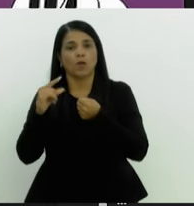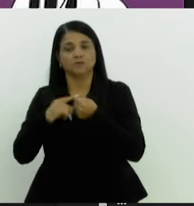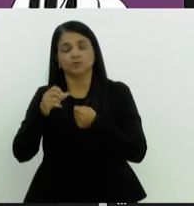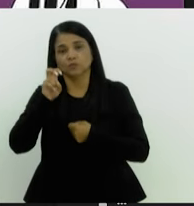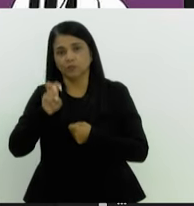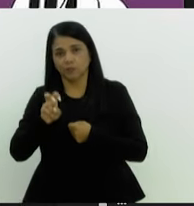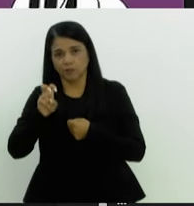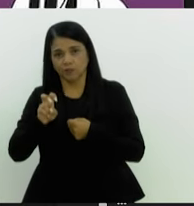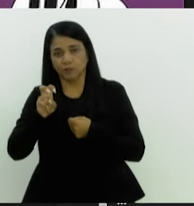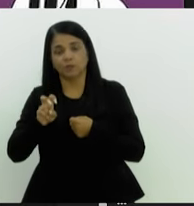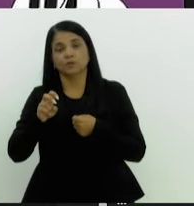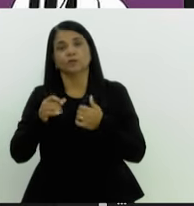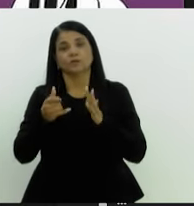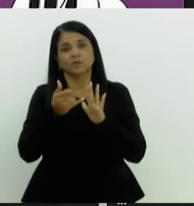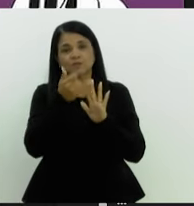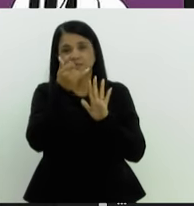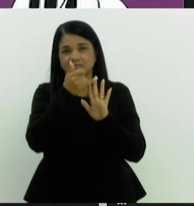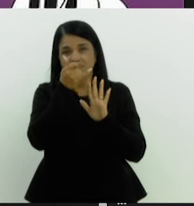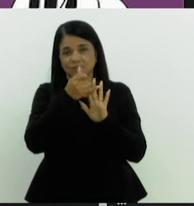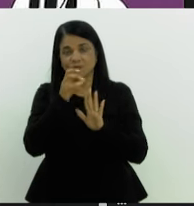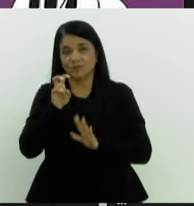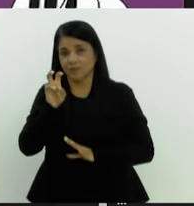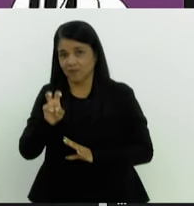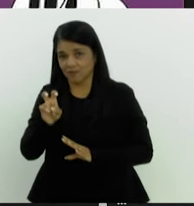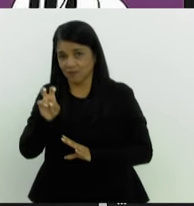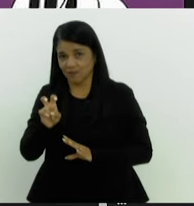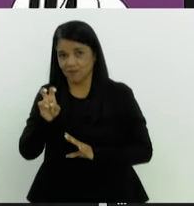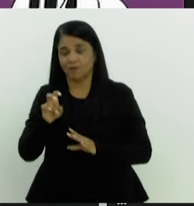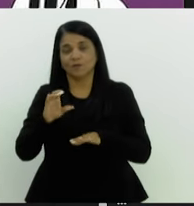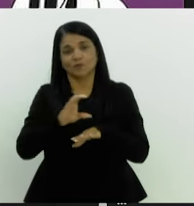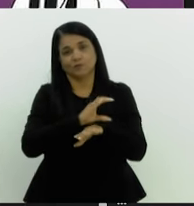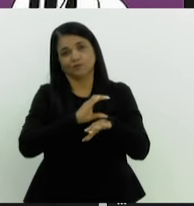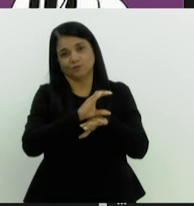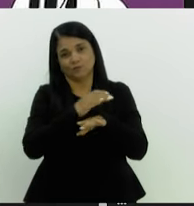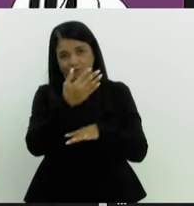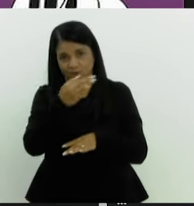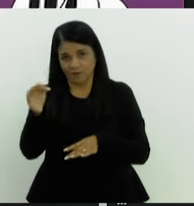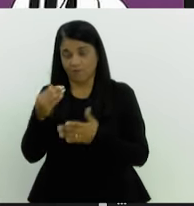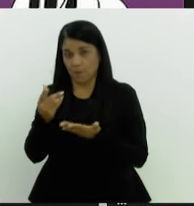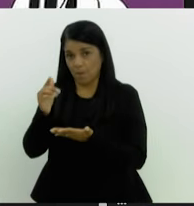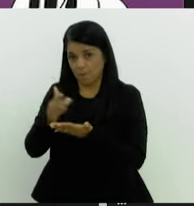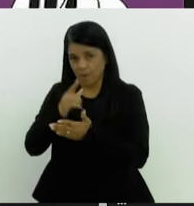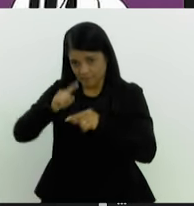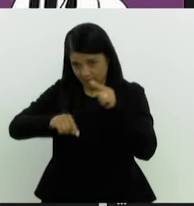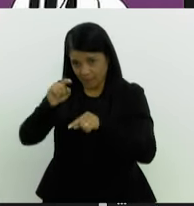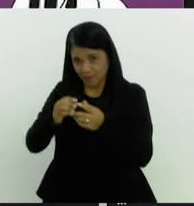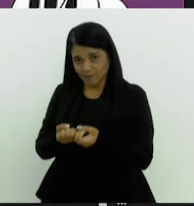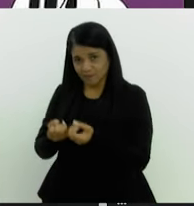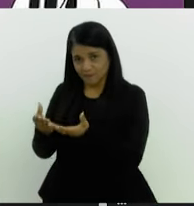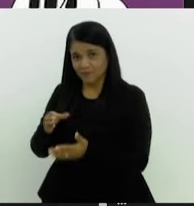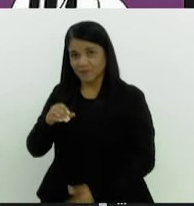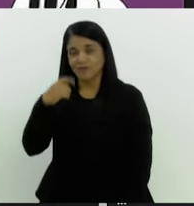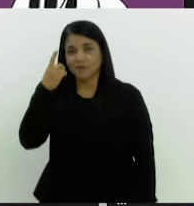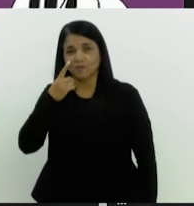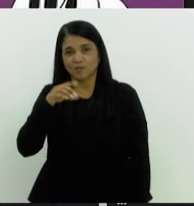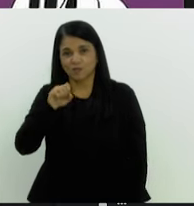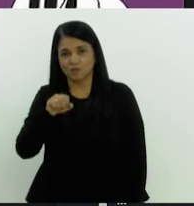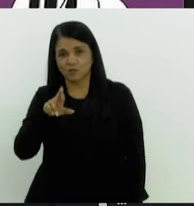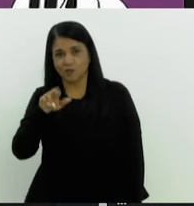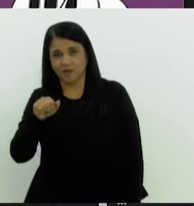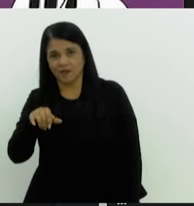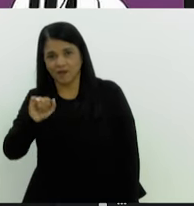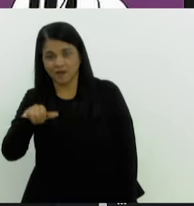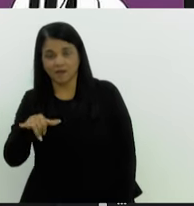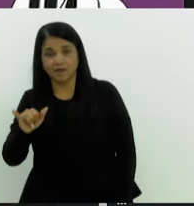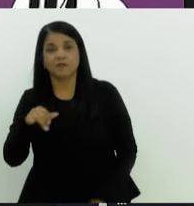primeo da Constituição Federal então vou deixar esse material né disponível com a deputada Soraia com os links no site do